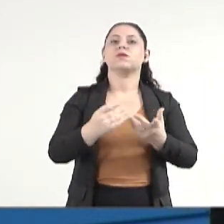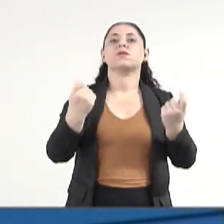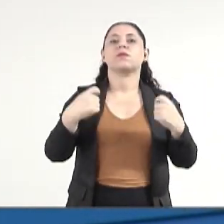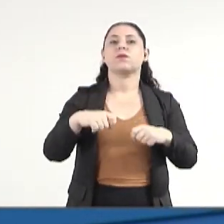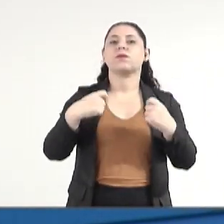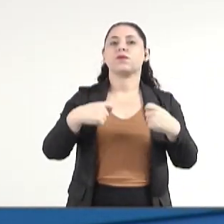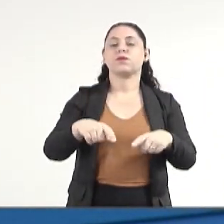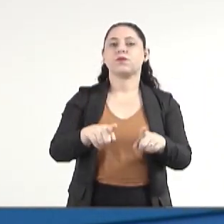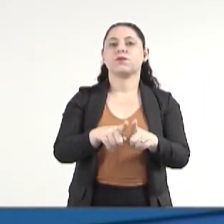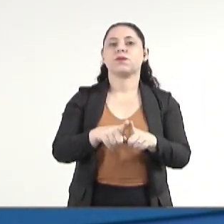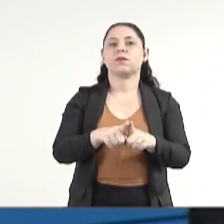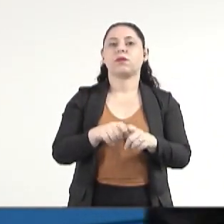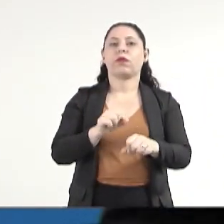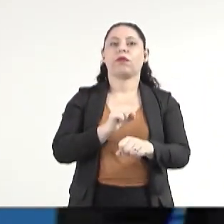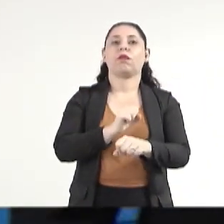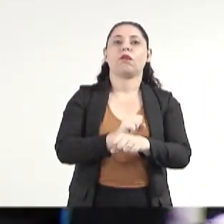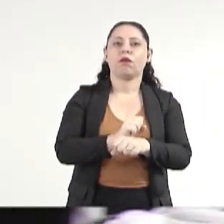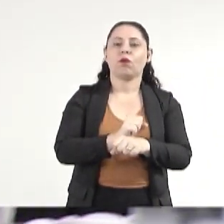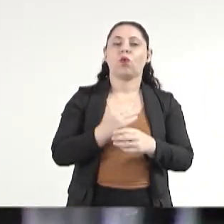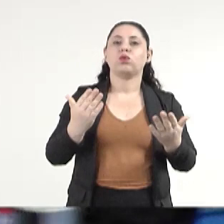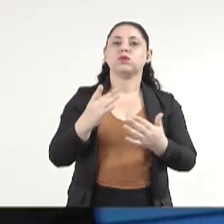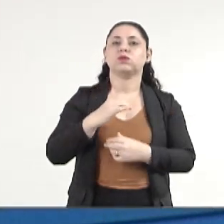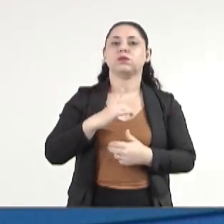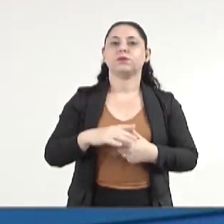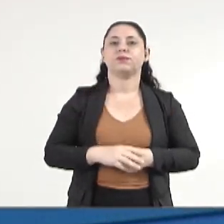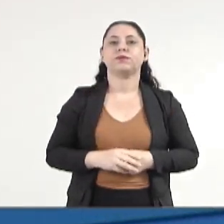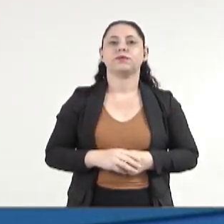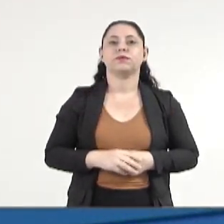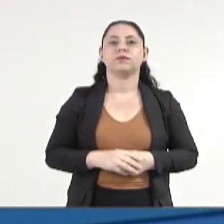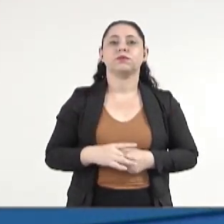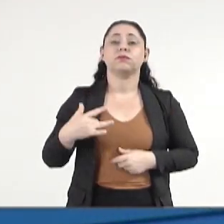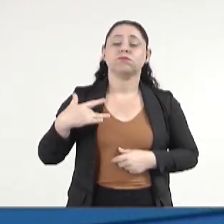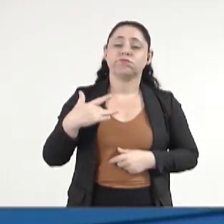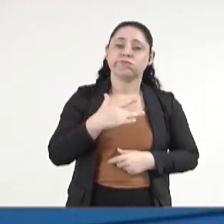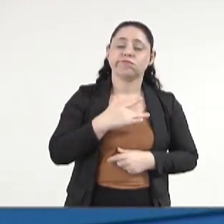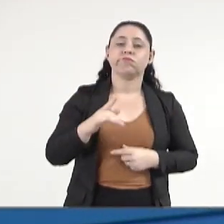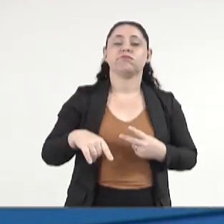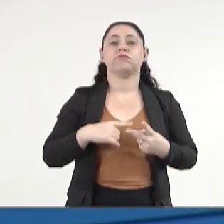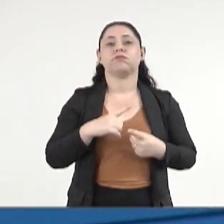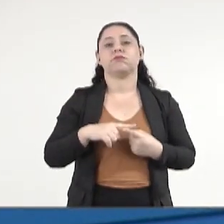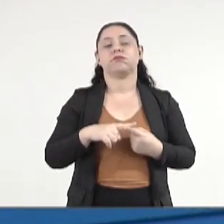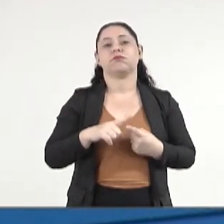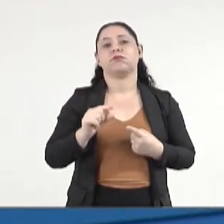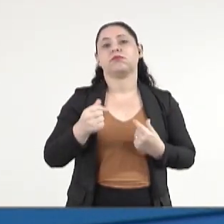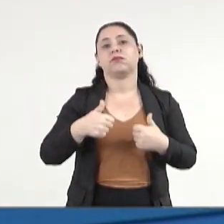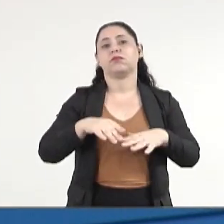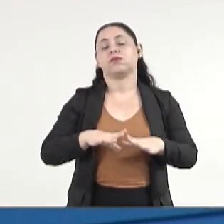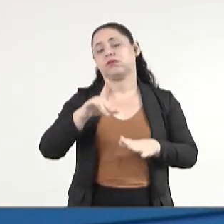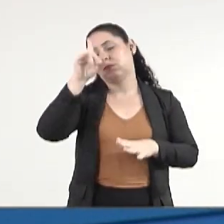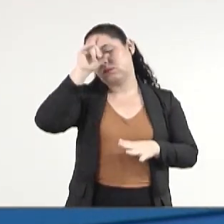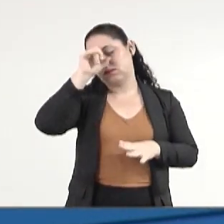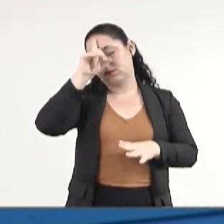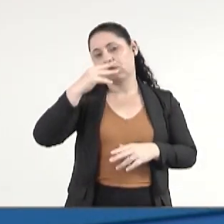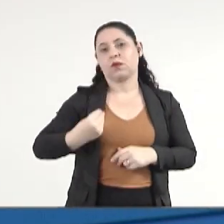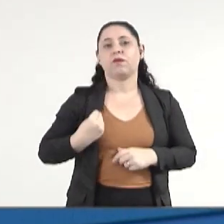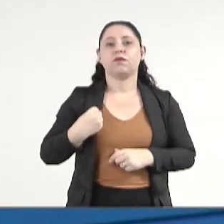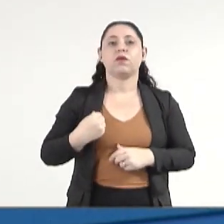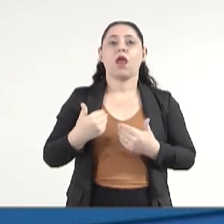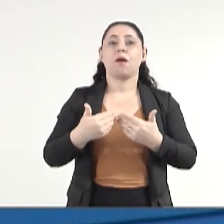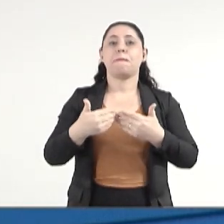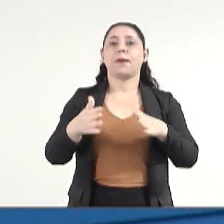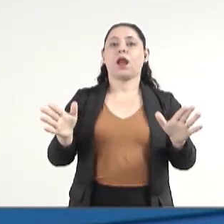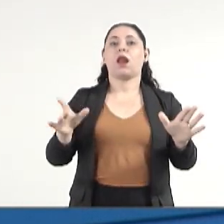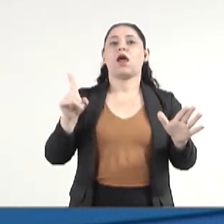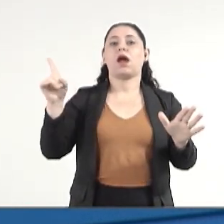essa demanda, que é uma demanda represada. Hoje nós temos aí a saúde, que fica o Hospital da Vida com o Hospital de